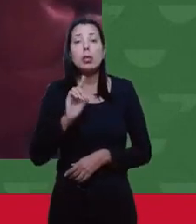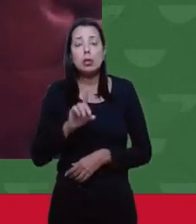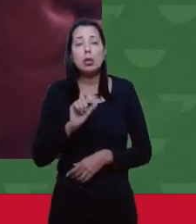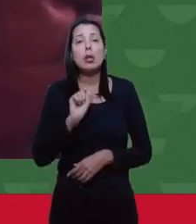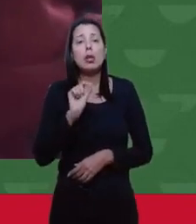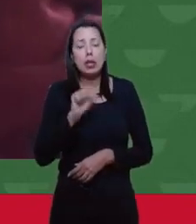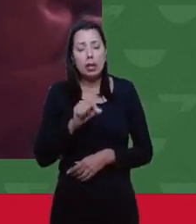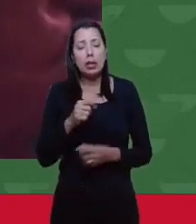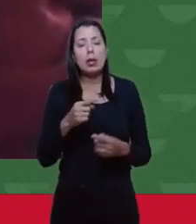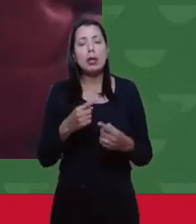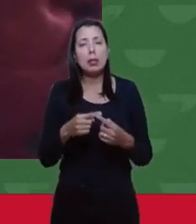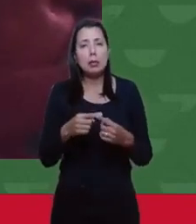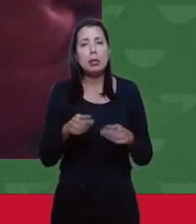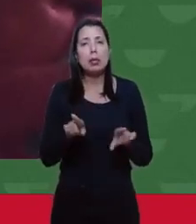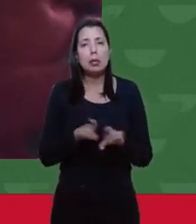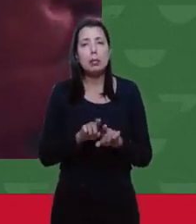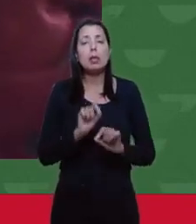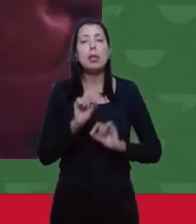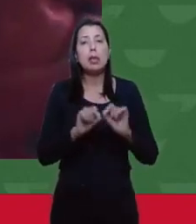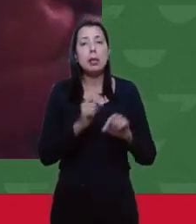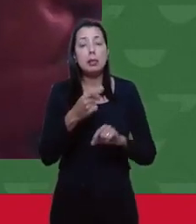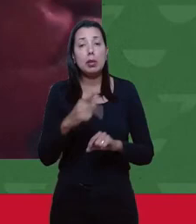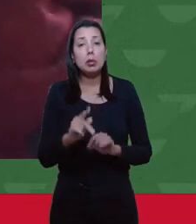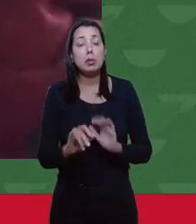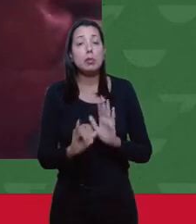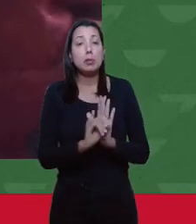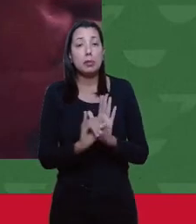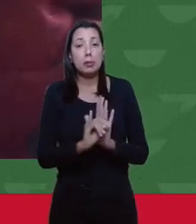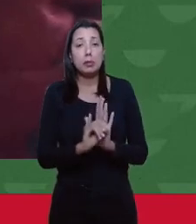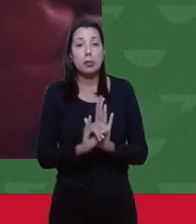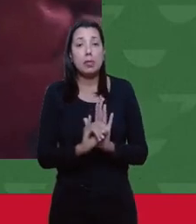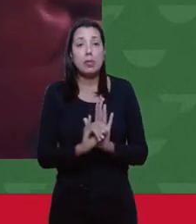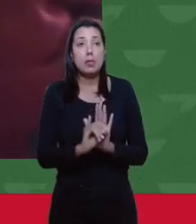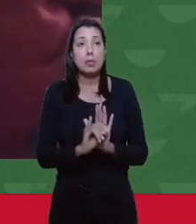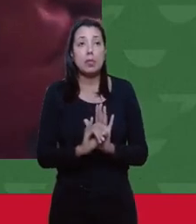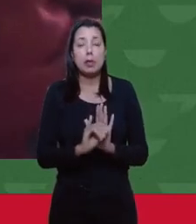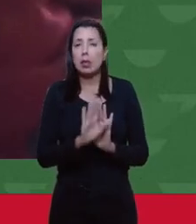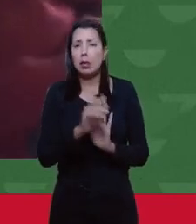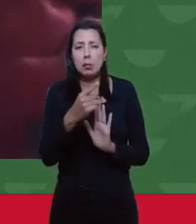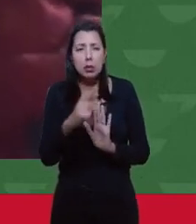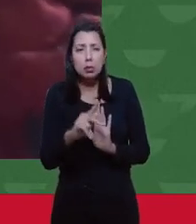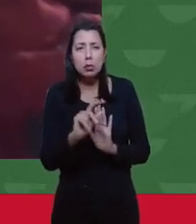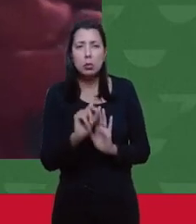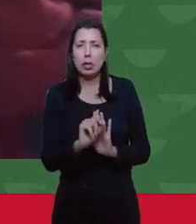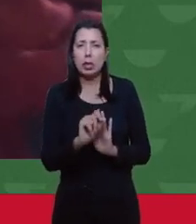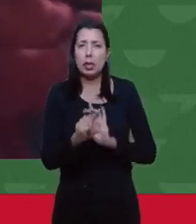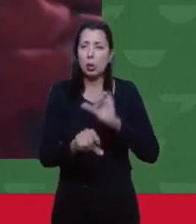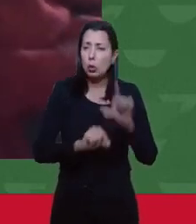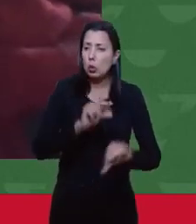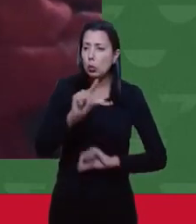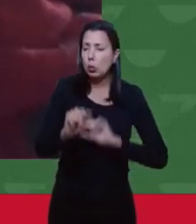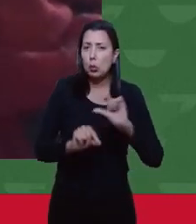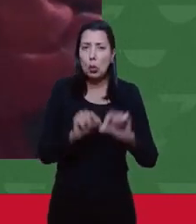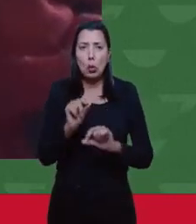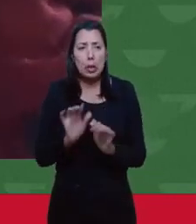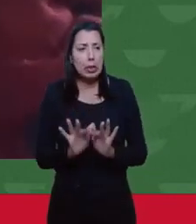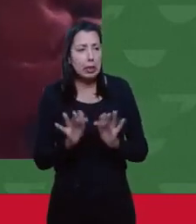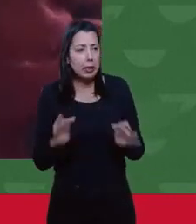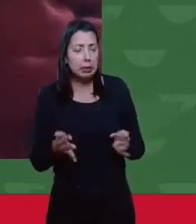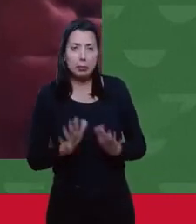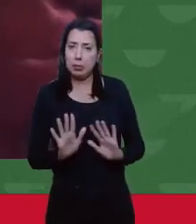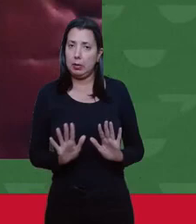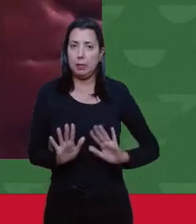quem é e como é, pela sua identidade, não pela sua opção,